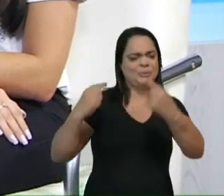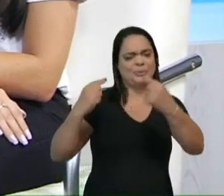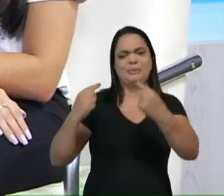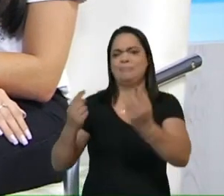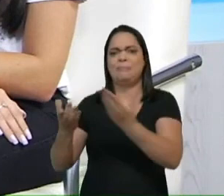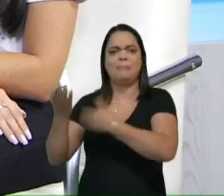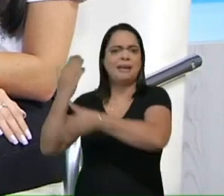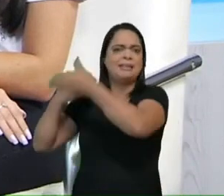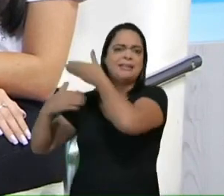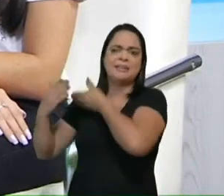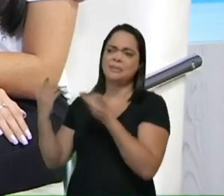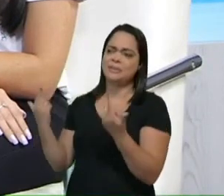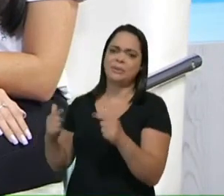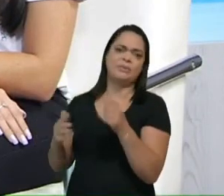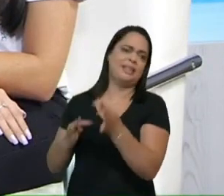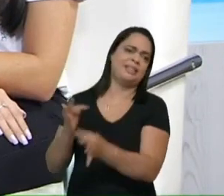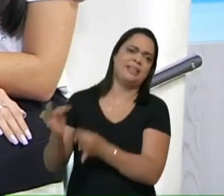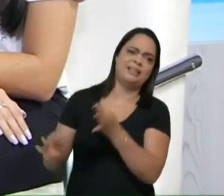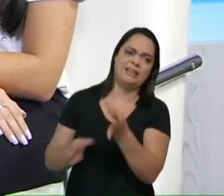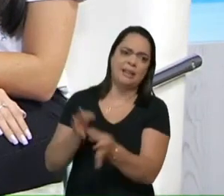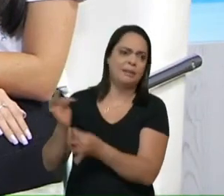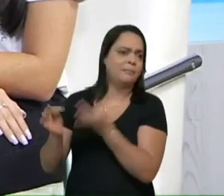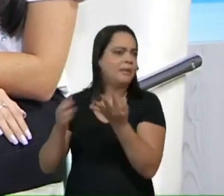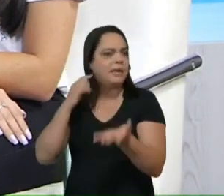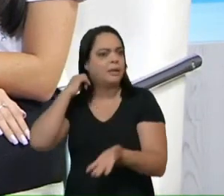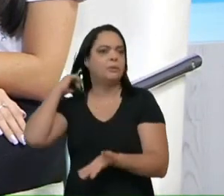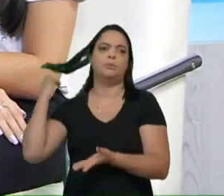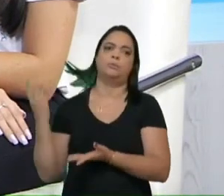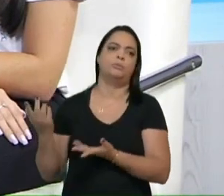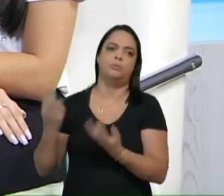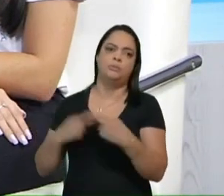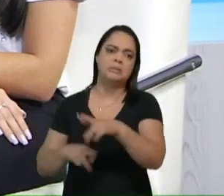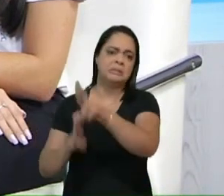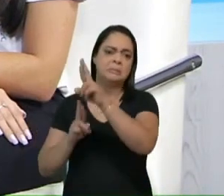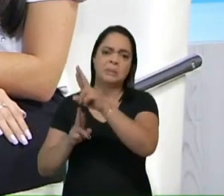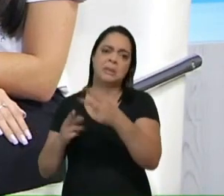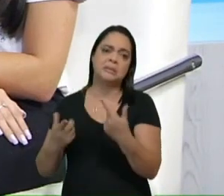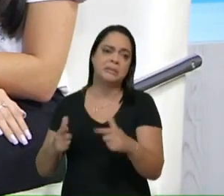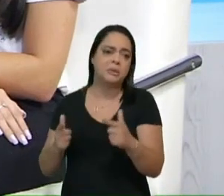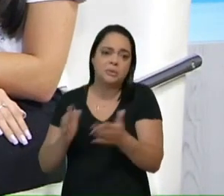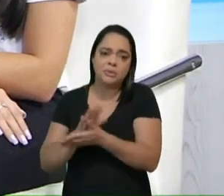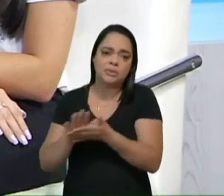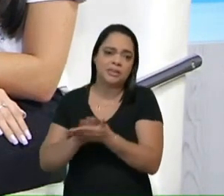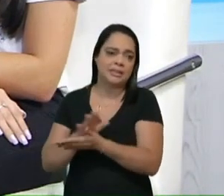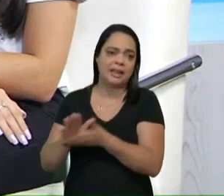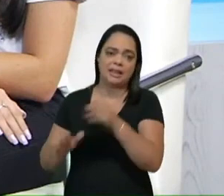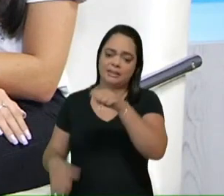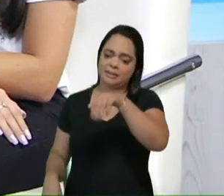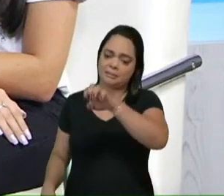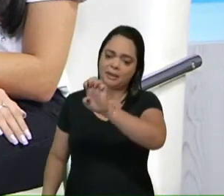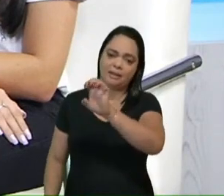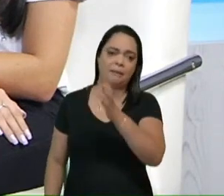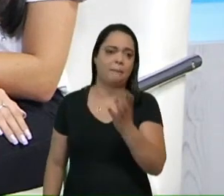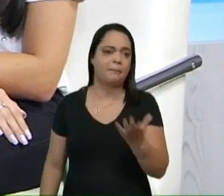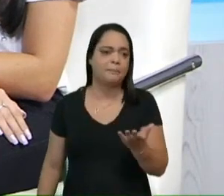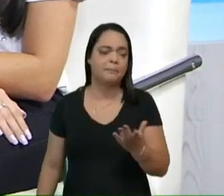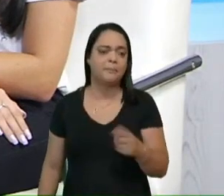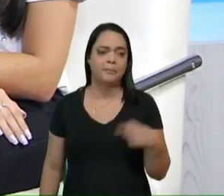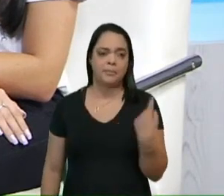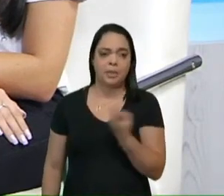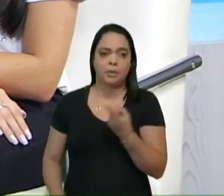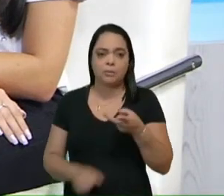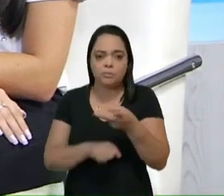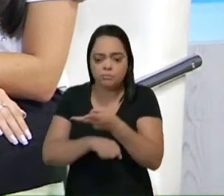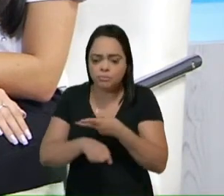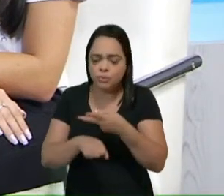tempo onde não havia sequer tratamento ou qualquer eh Esperança né para esse diagnóstico de atrofia muscular espinhal a nossa